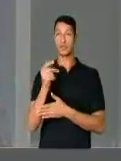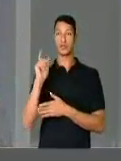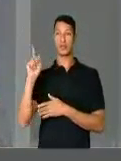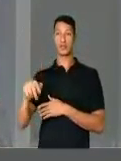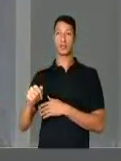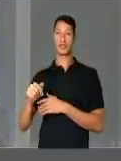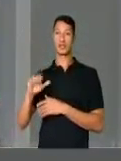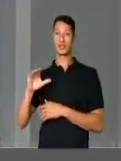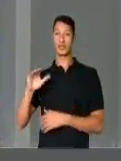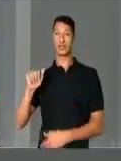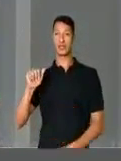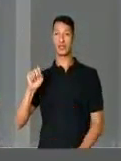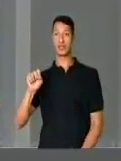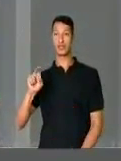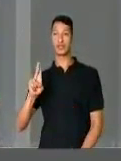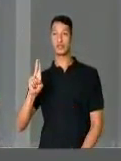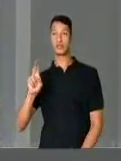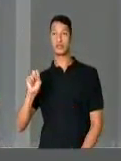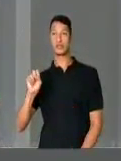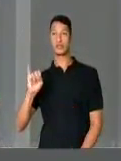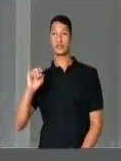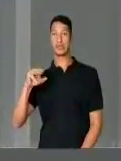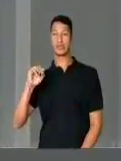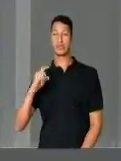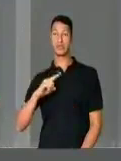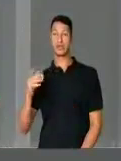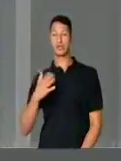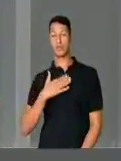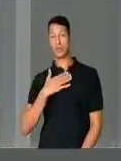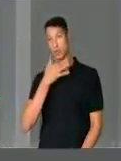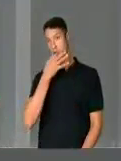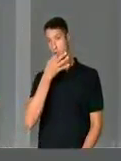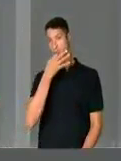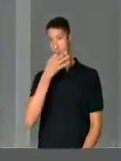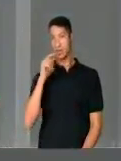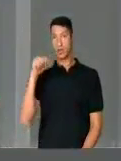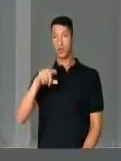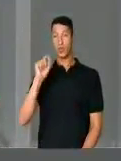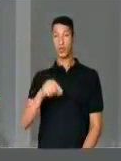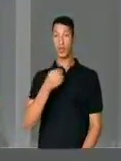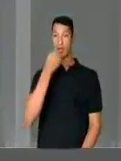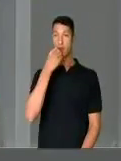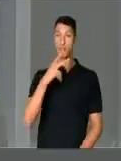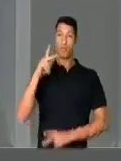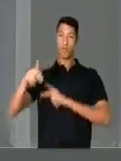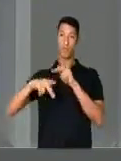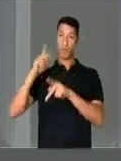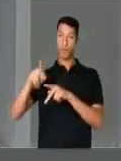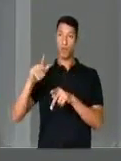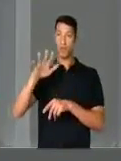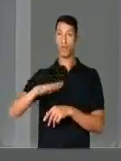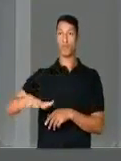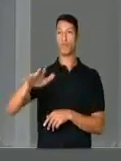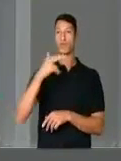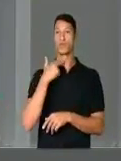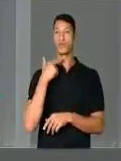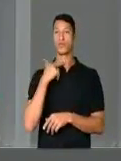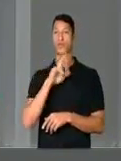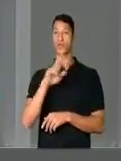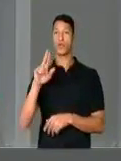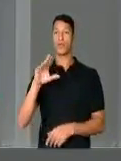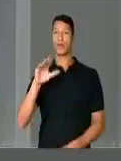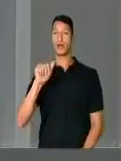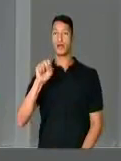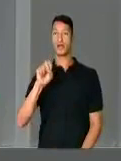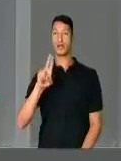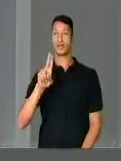alguns falam que seria casuísmo. Mas, no meu modo de ver, aquilo que é bom para o povo não pode